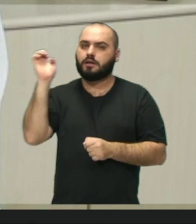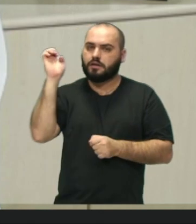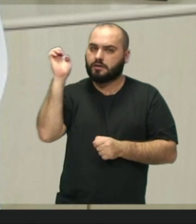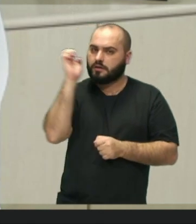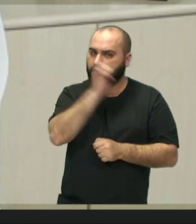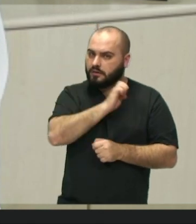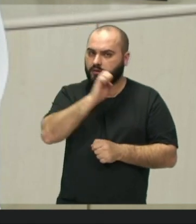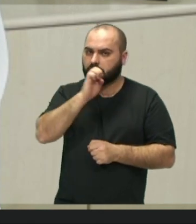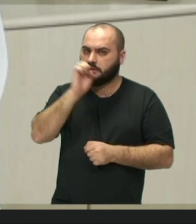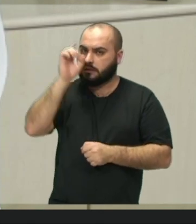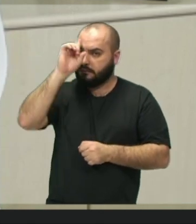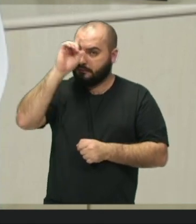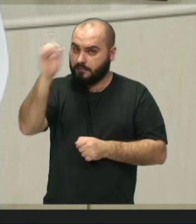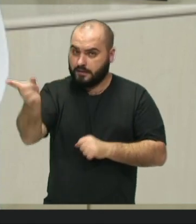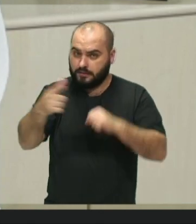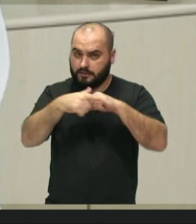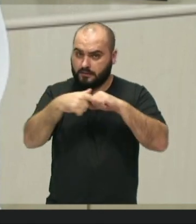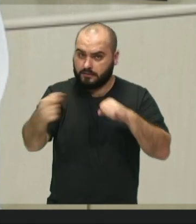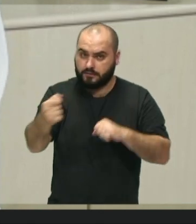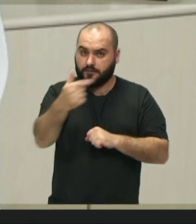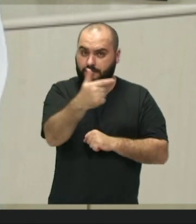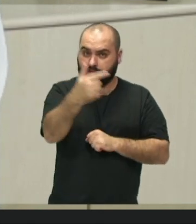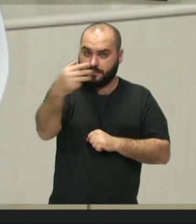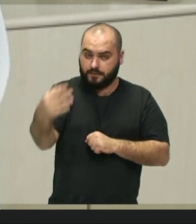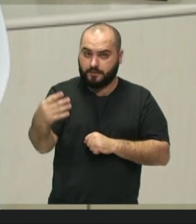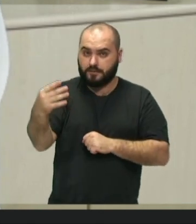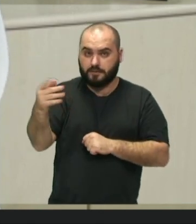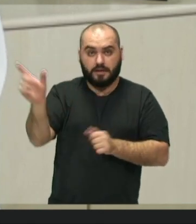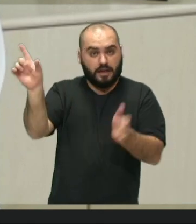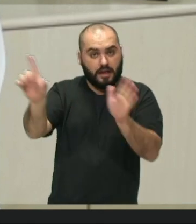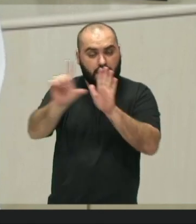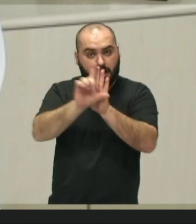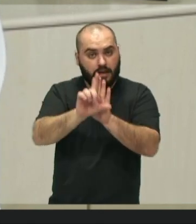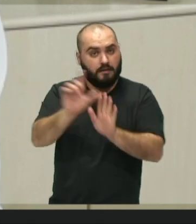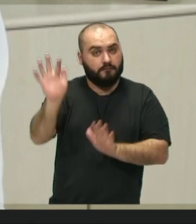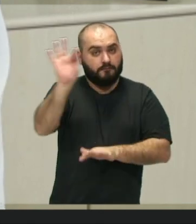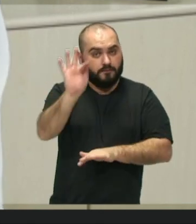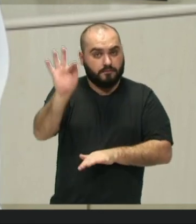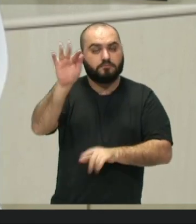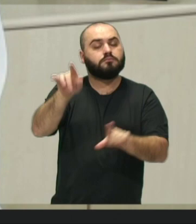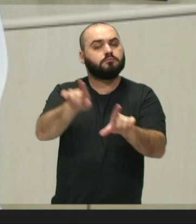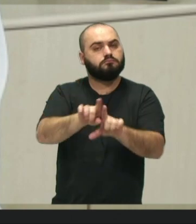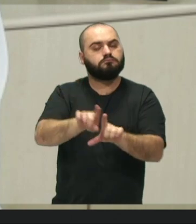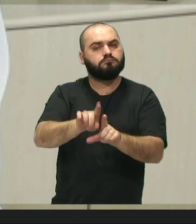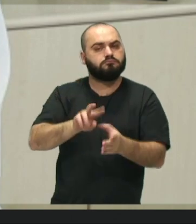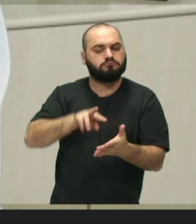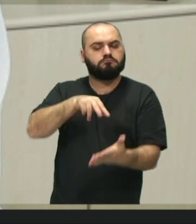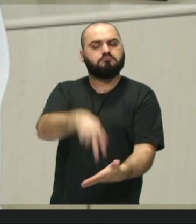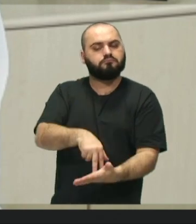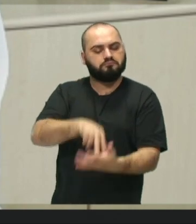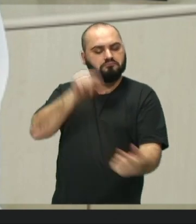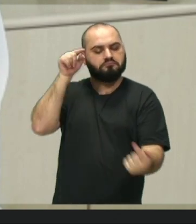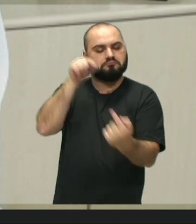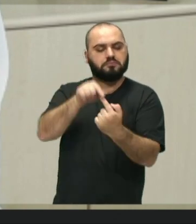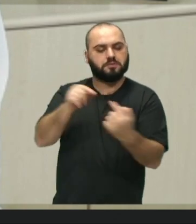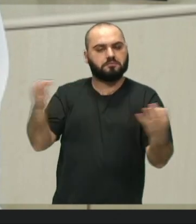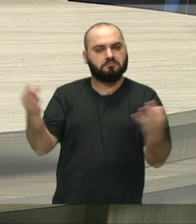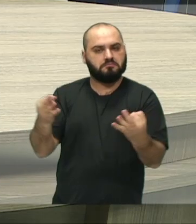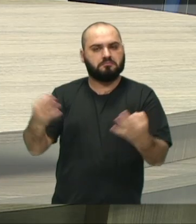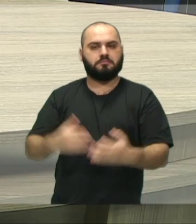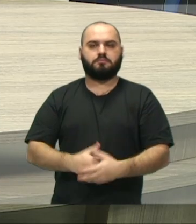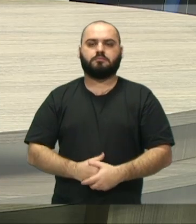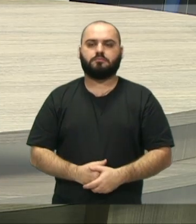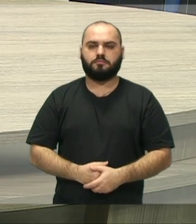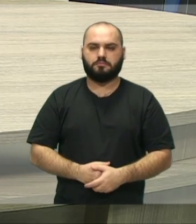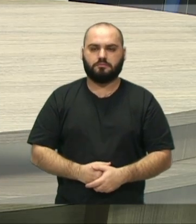dispõe o artigo 24, em seu inciso 4 da Lei Federal 8666, como cumpriram efetivamente o seu objeto.